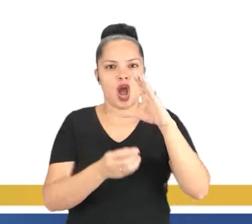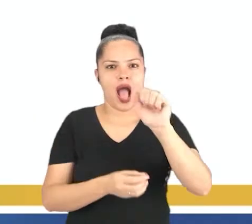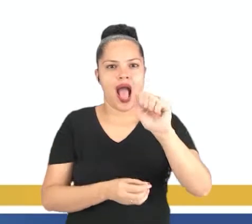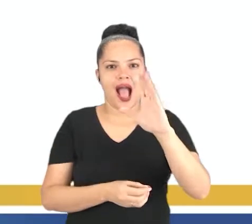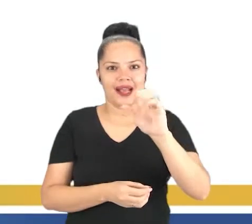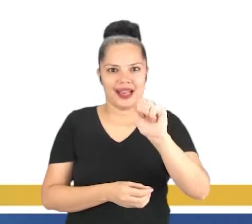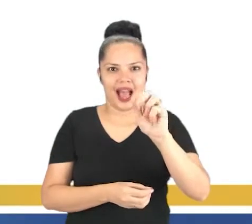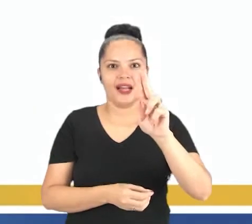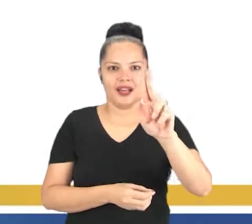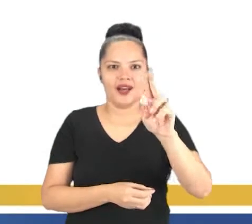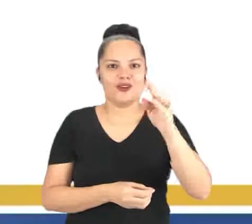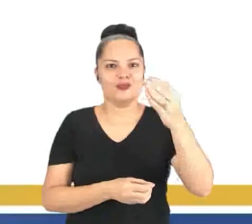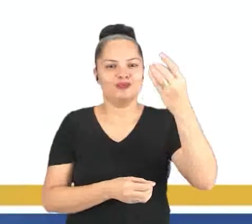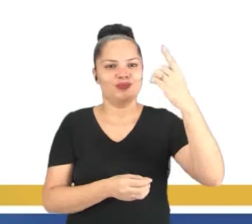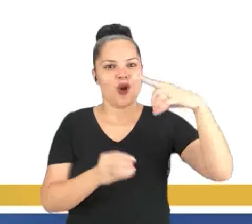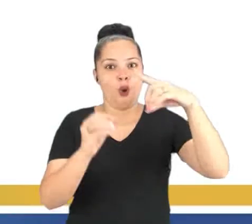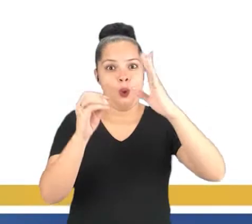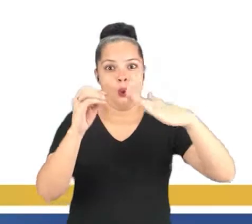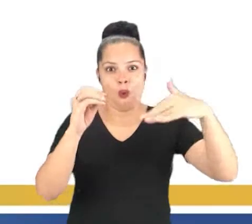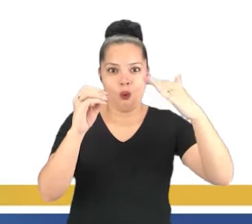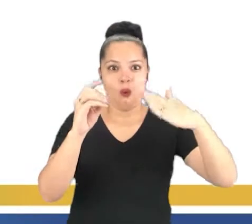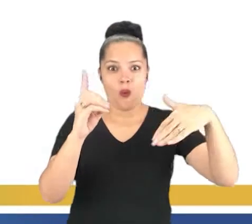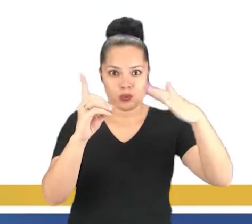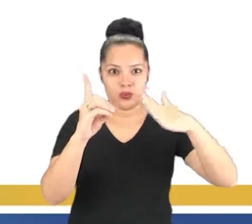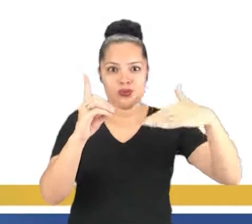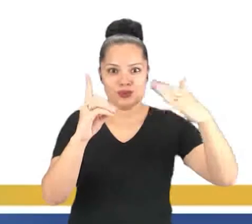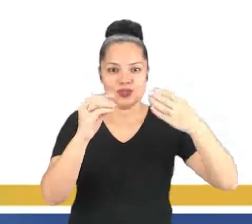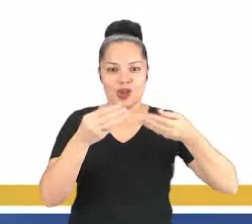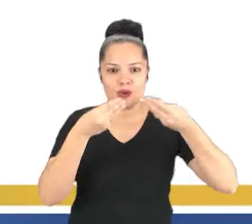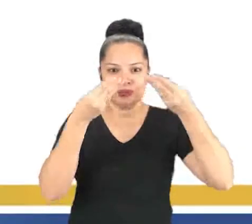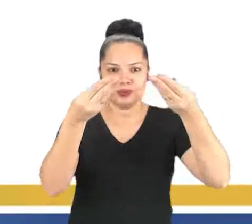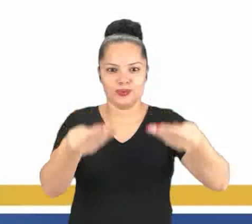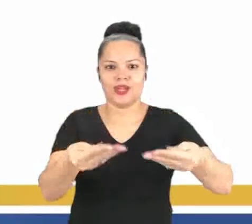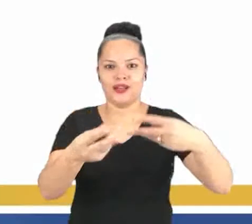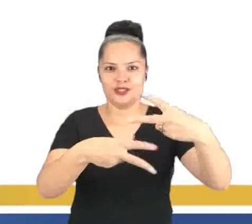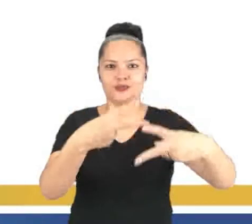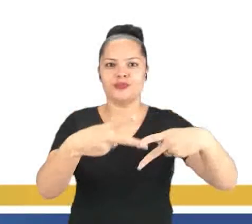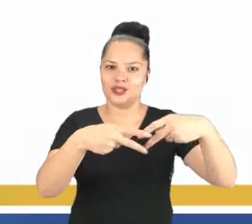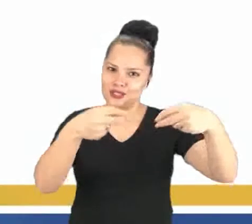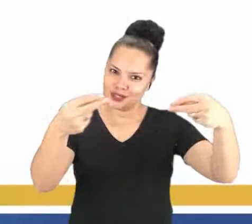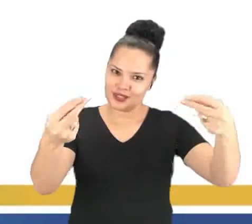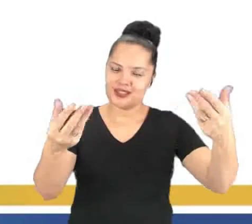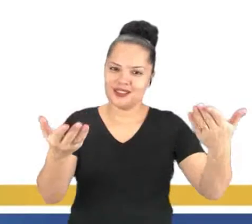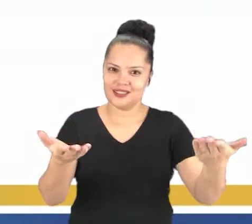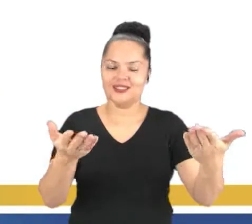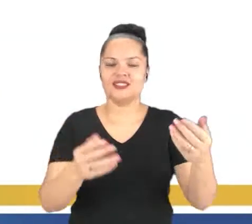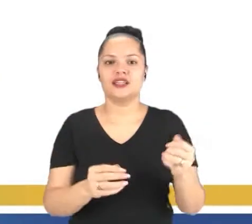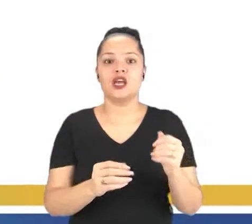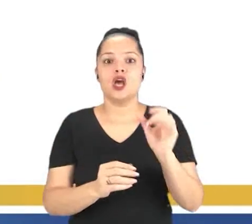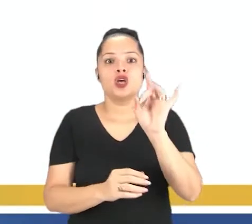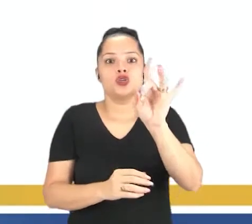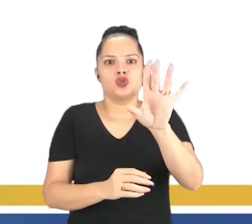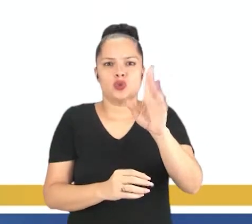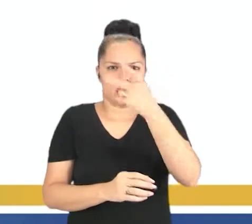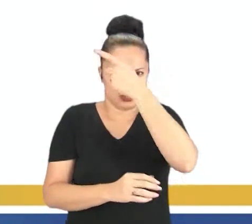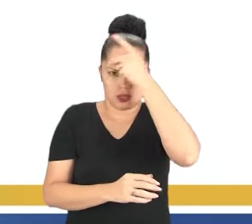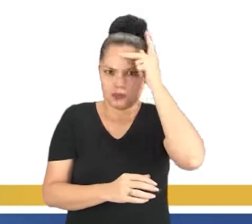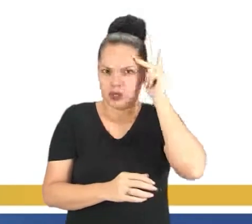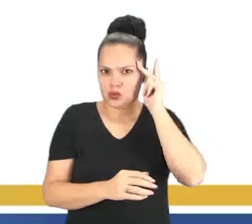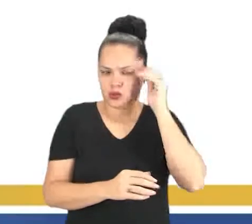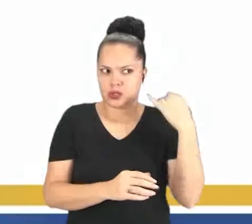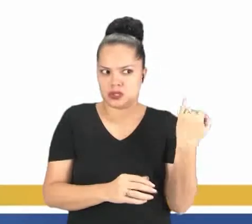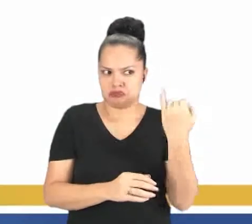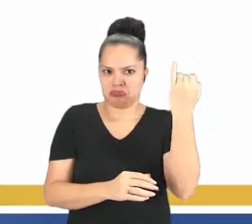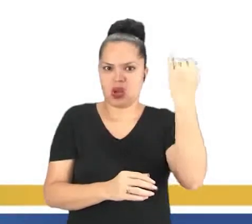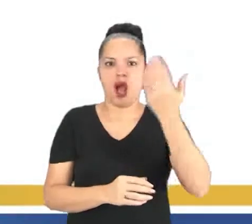cacau foram um presente dos Deuses para os seres humanos a mistura era tida como sagrada e consumido apenas pela pela nobreza